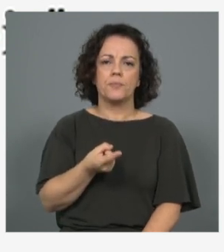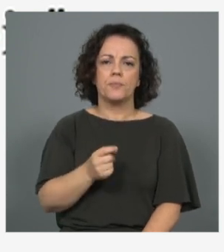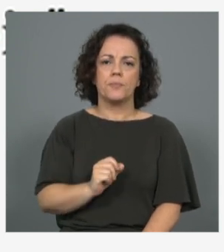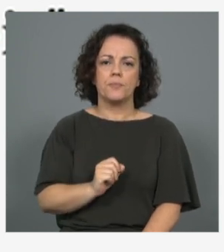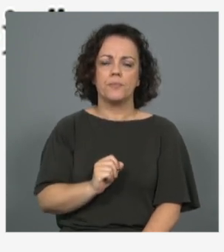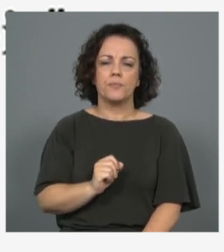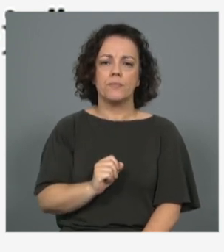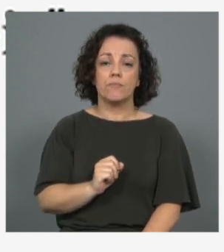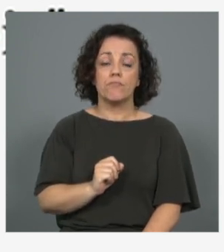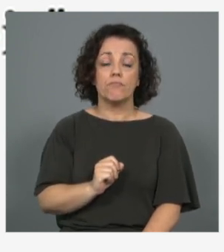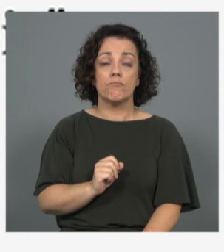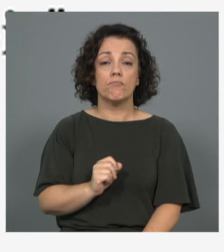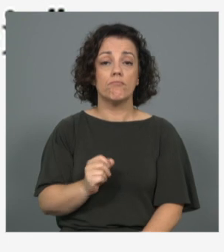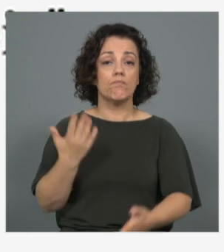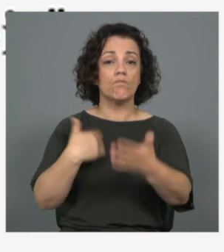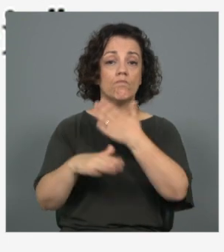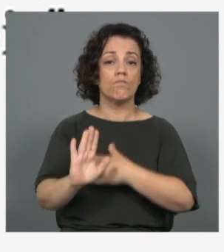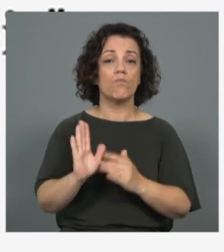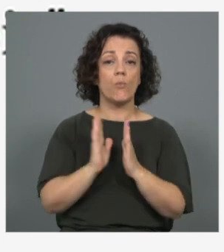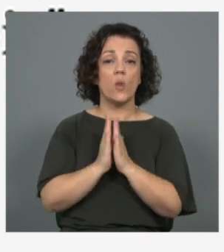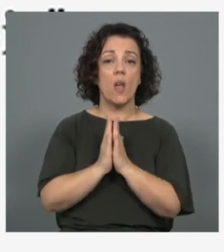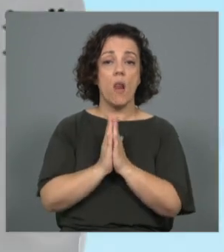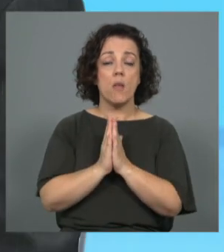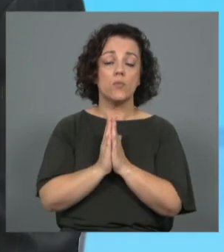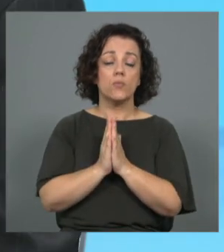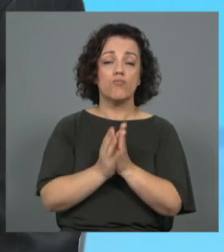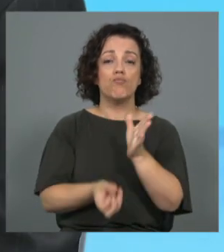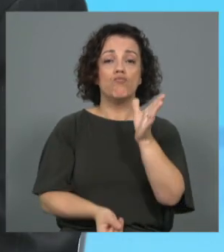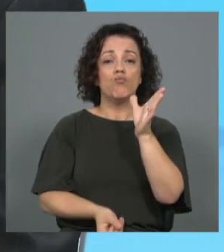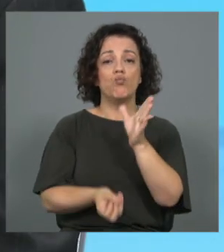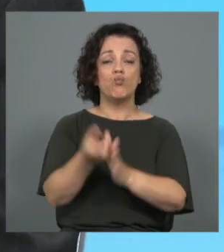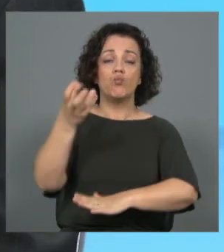A Igreja estava essencialmente implantada